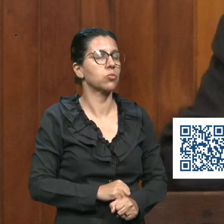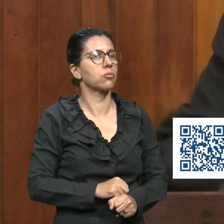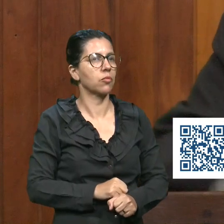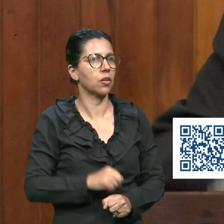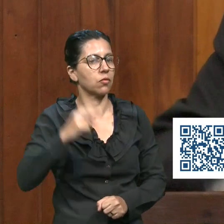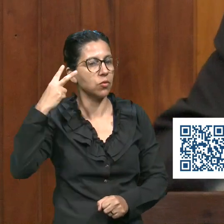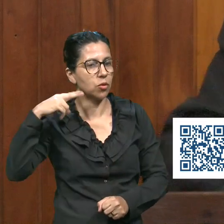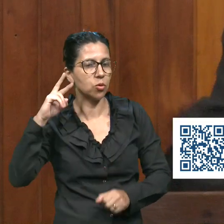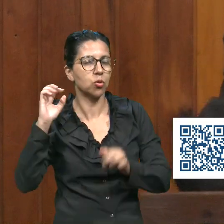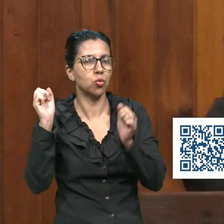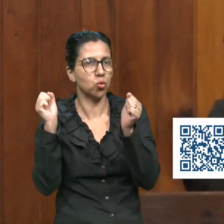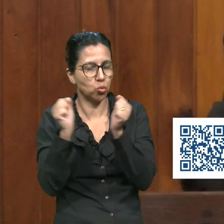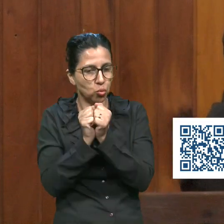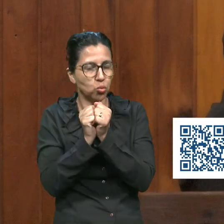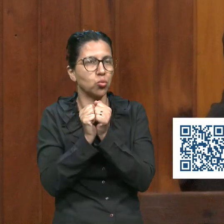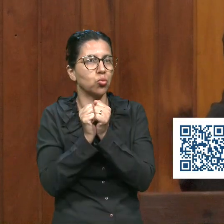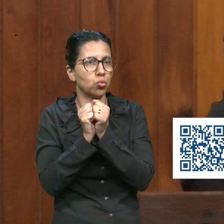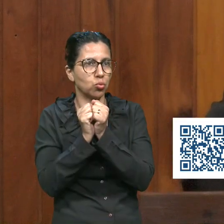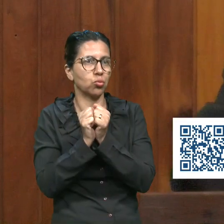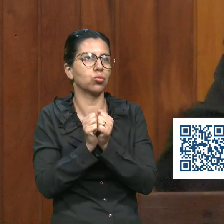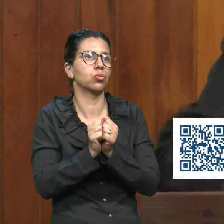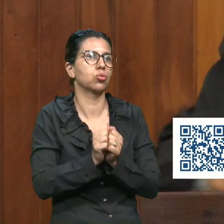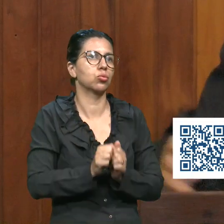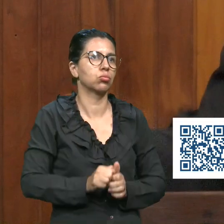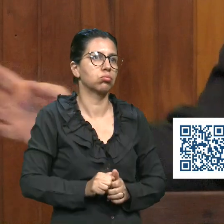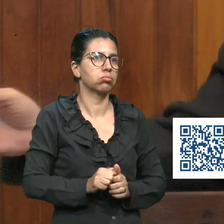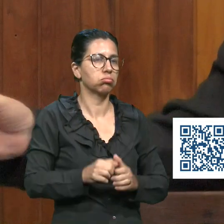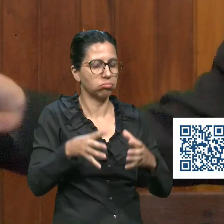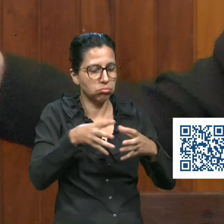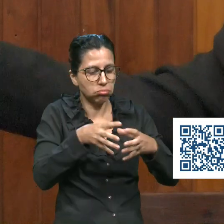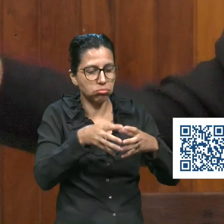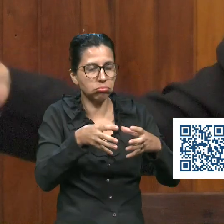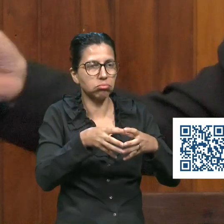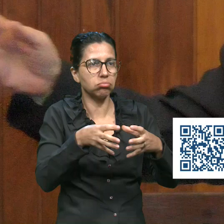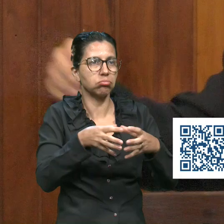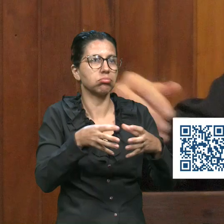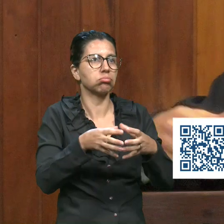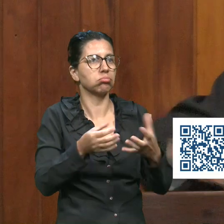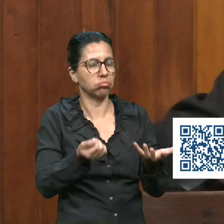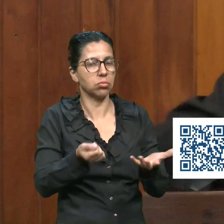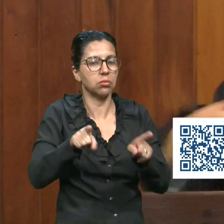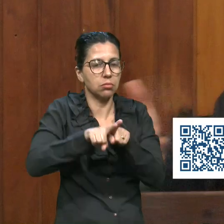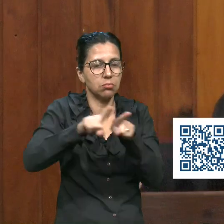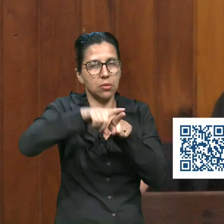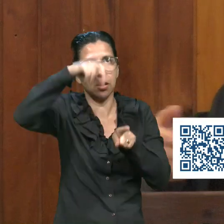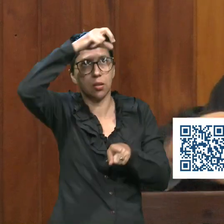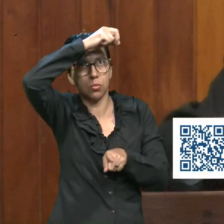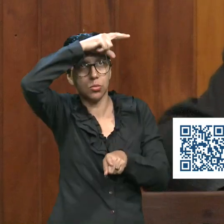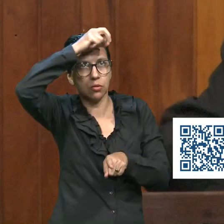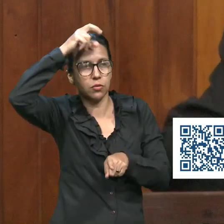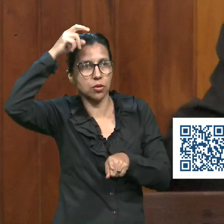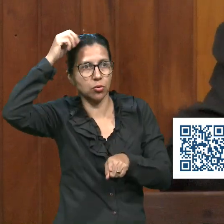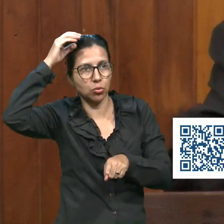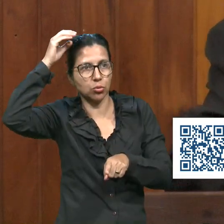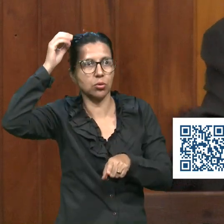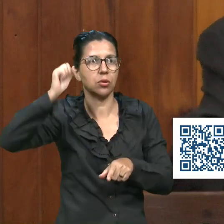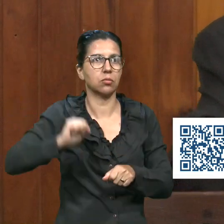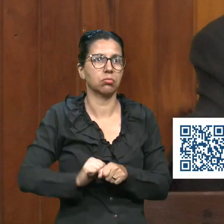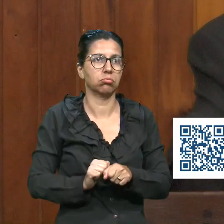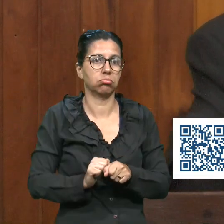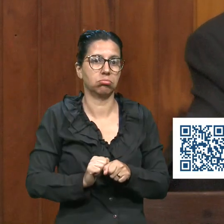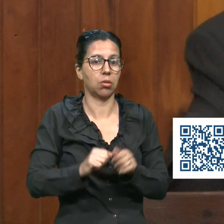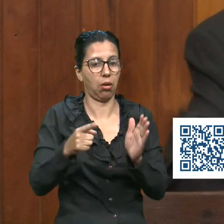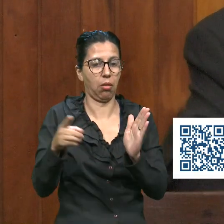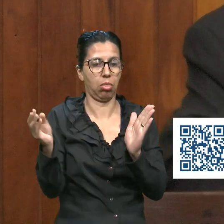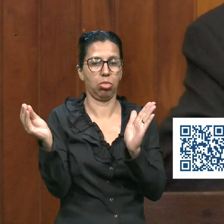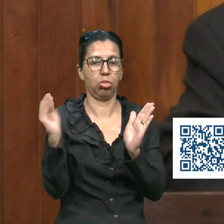vocês, avançaram nessa questão, como a prefeitura avançou eventualmente, se é que avançou, na questão do